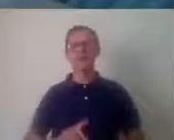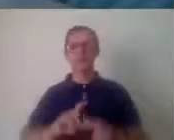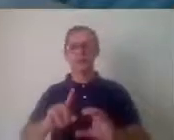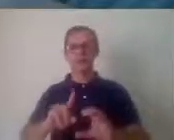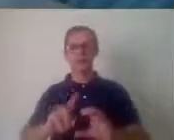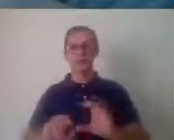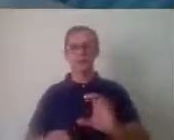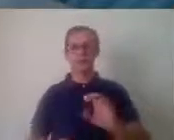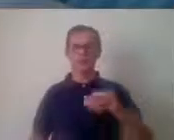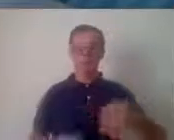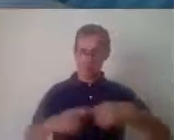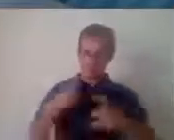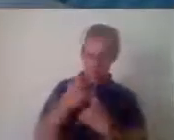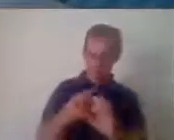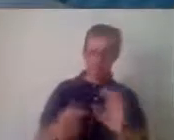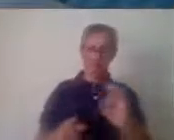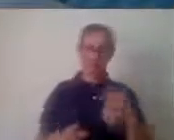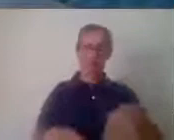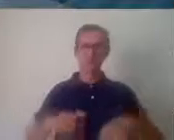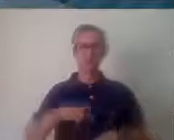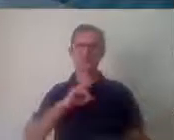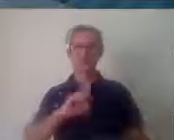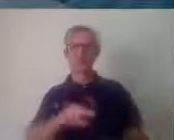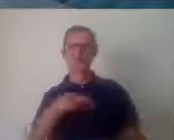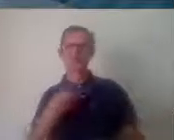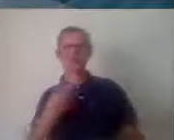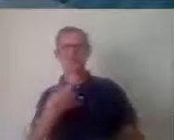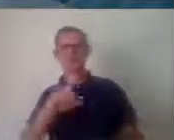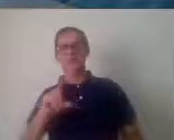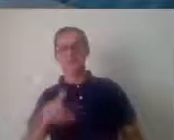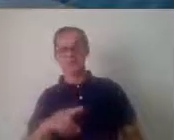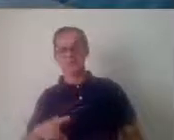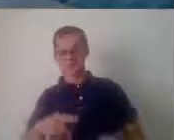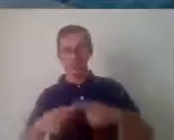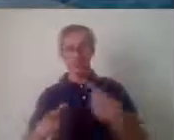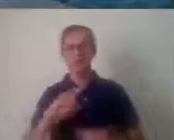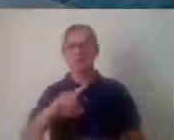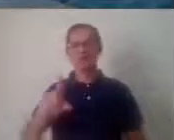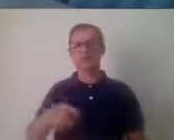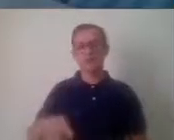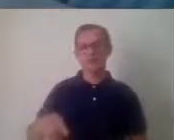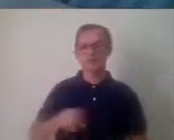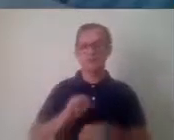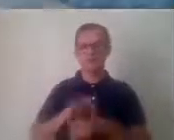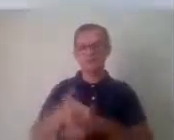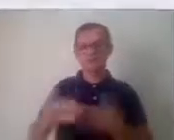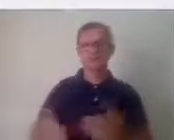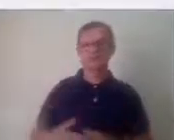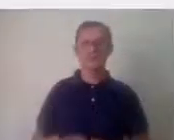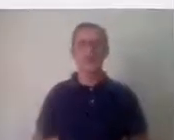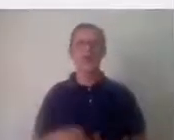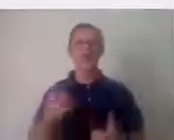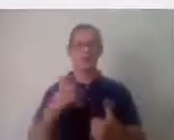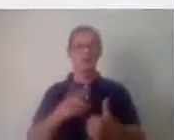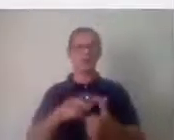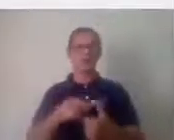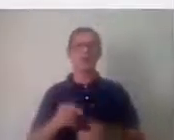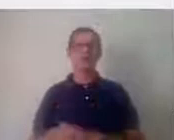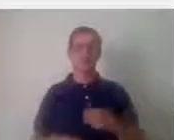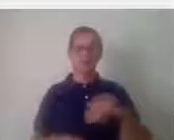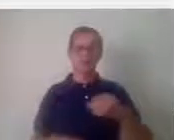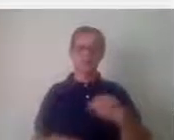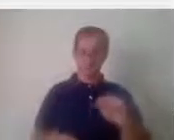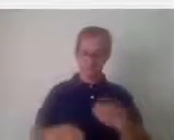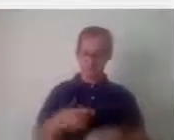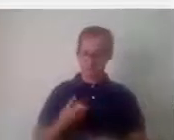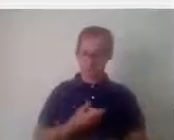massa. Para a gente encontrar centro de massa, a gente tem que resolver 3 integrais, tá? Quais são essas integrais? Acompanhe no quadro. A primeira delas é a da massa, que a gente